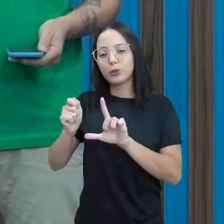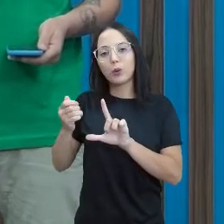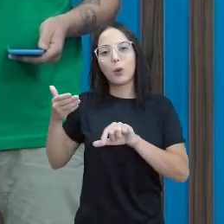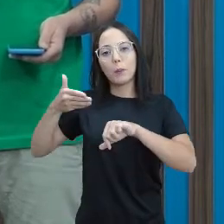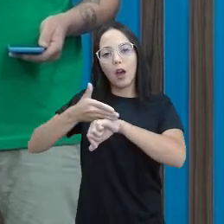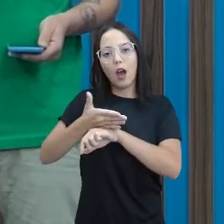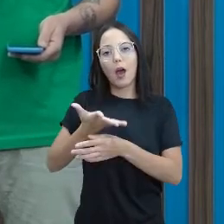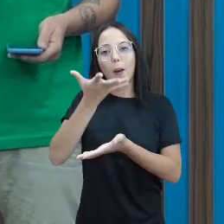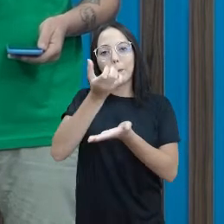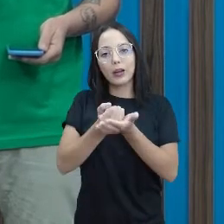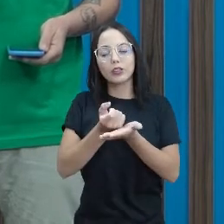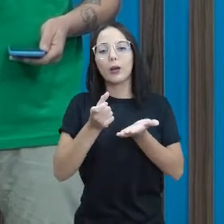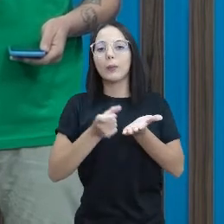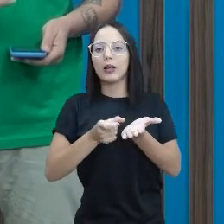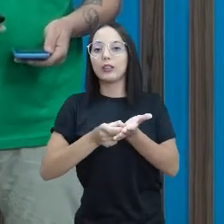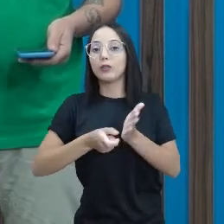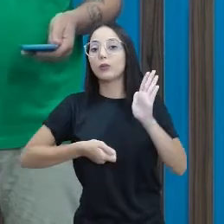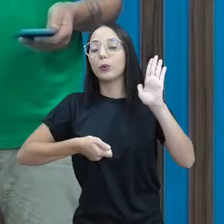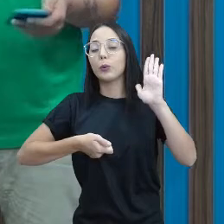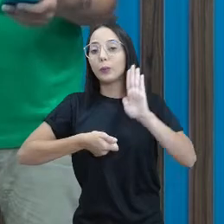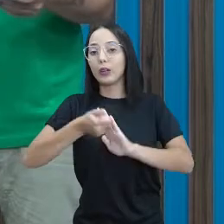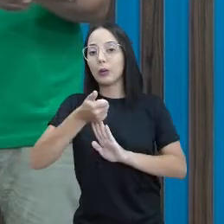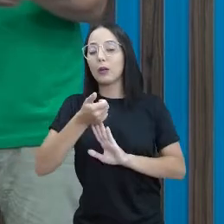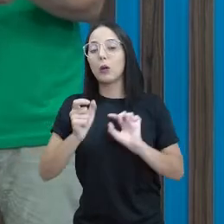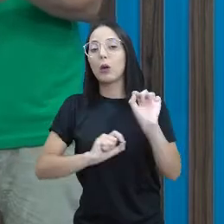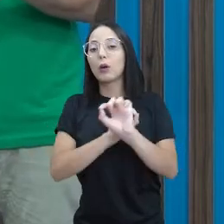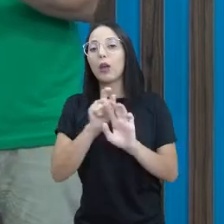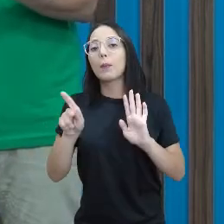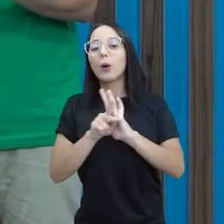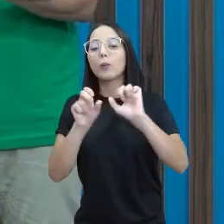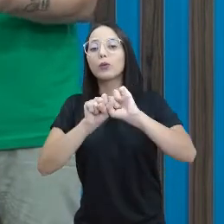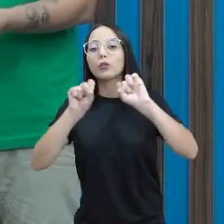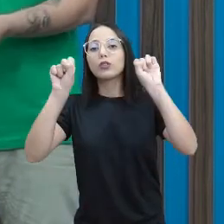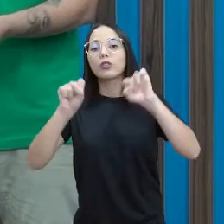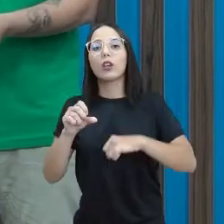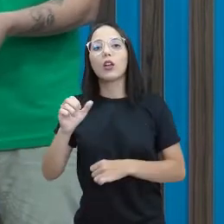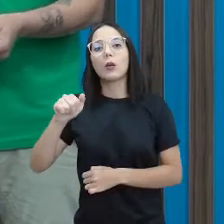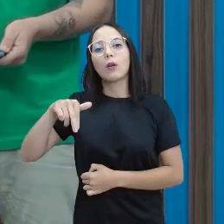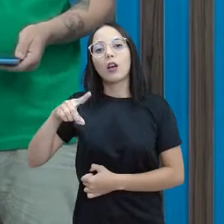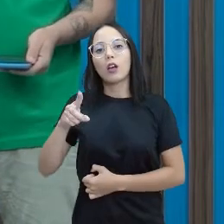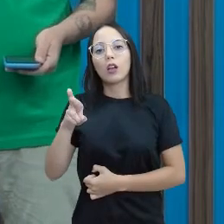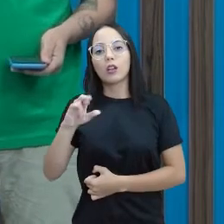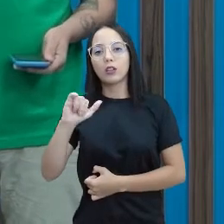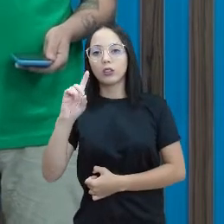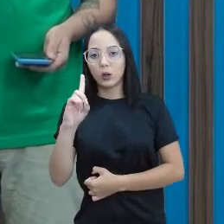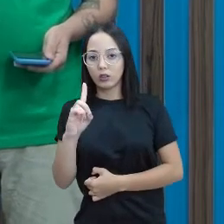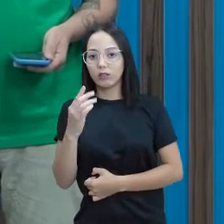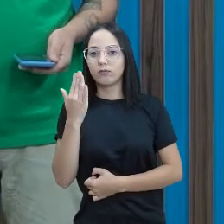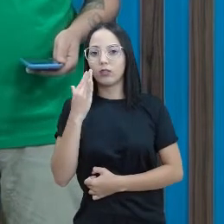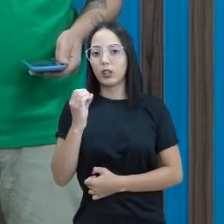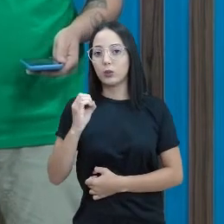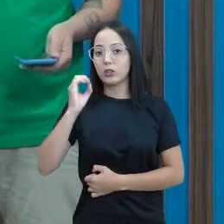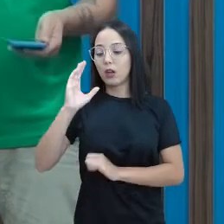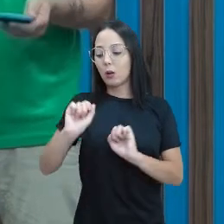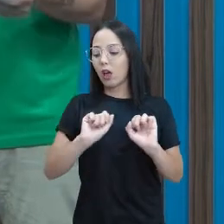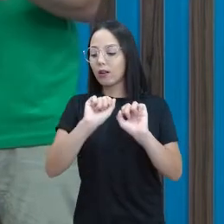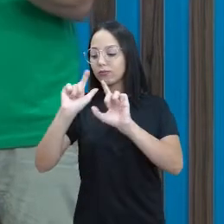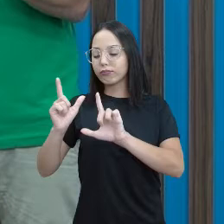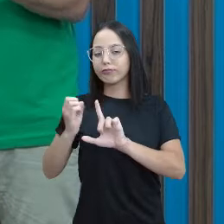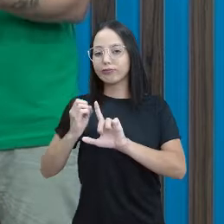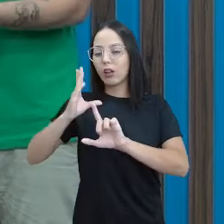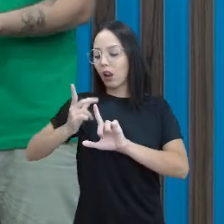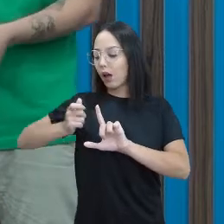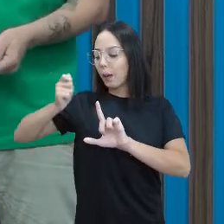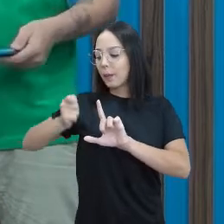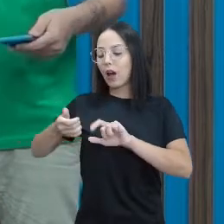Esse primeiro QR Code que vai aparecer na tela é para quem tem o sistema Android, tá certo? Aponta a câmera do teu celular, vai te levar lá